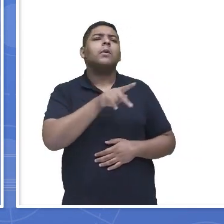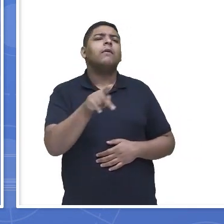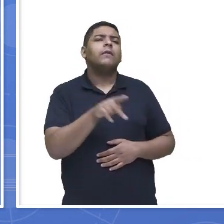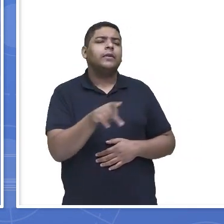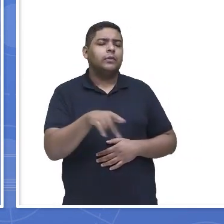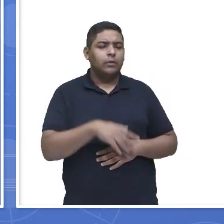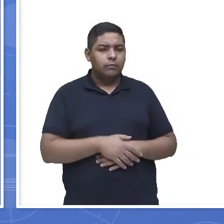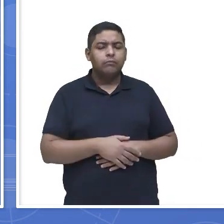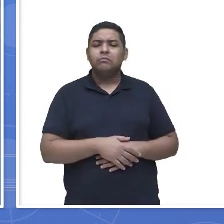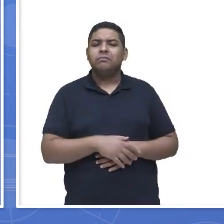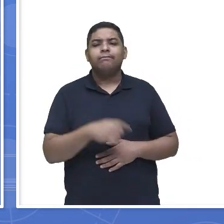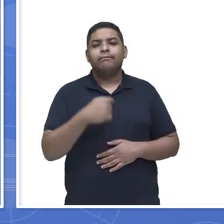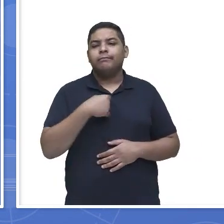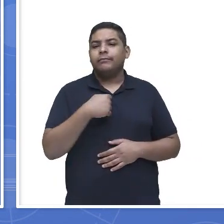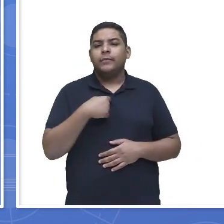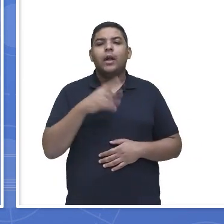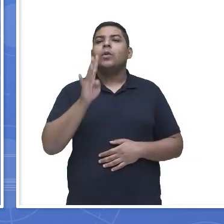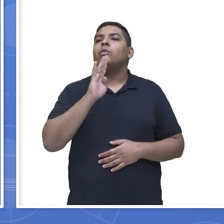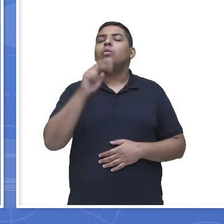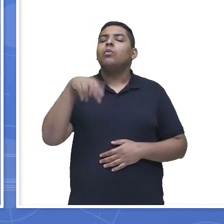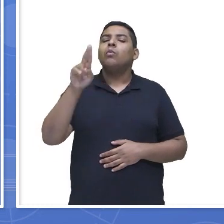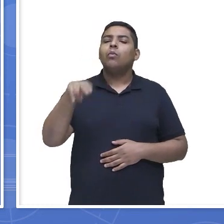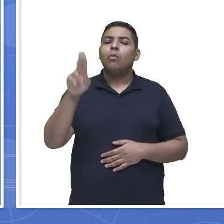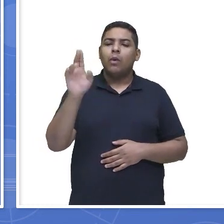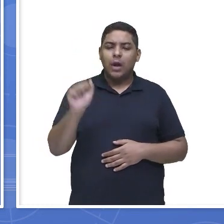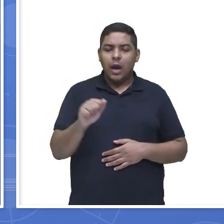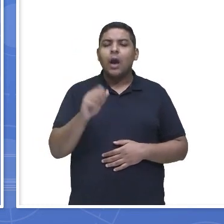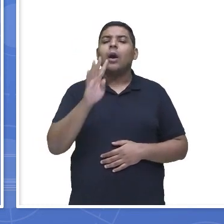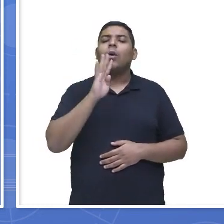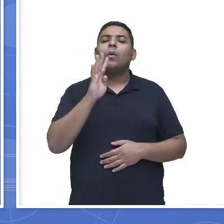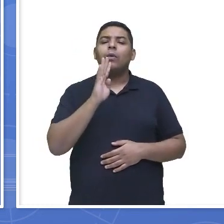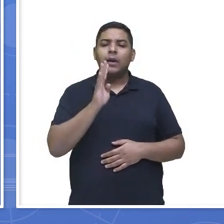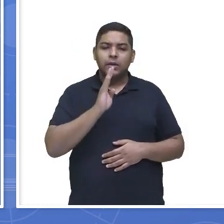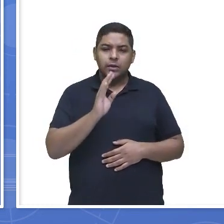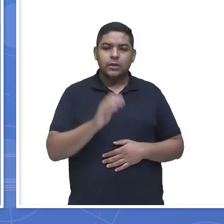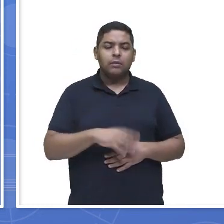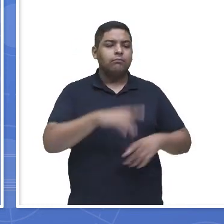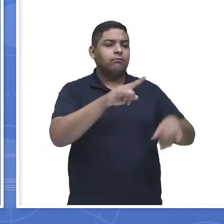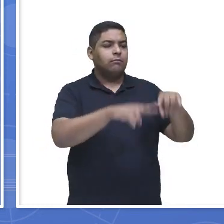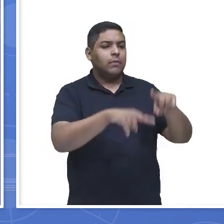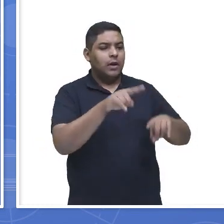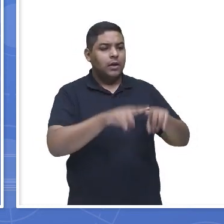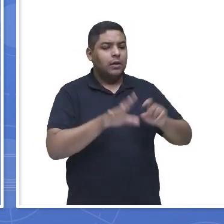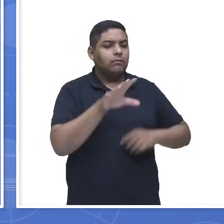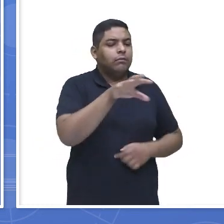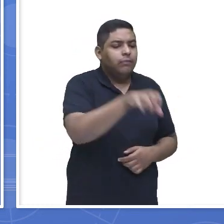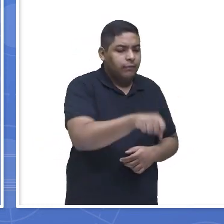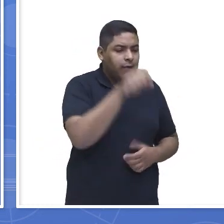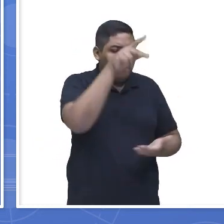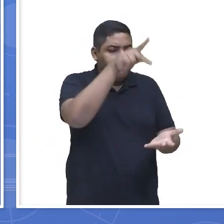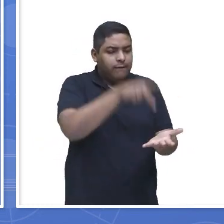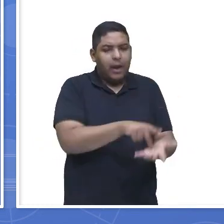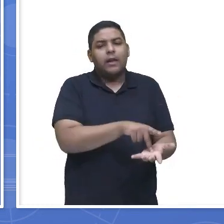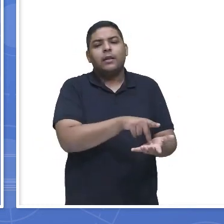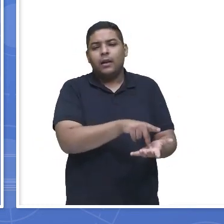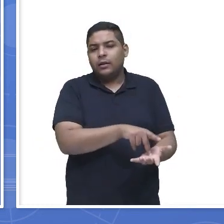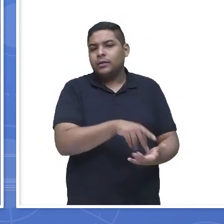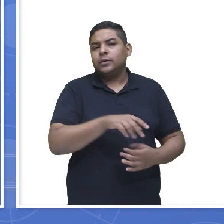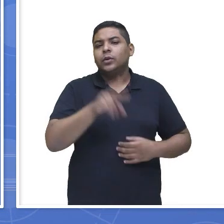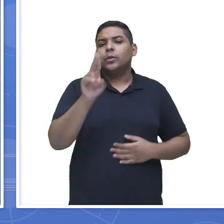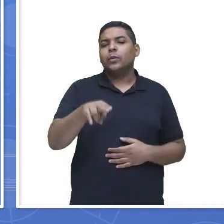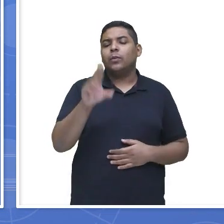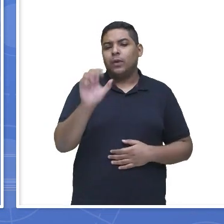Rosângelo, sujeito, não vou conhecer esse objeto. Não vou chegar a essa verdade nunca. Essa é a